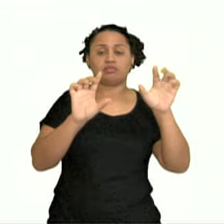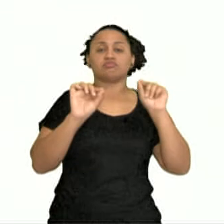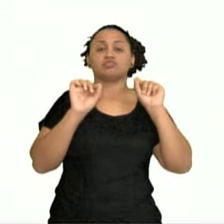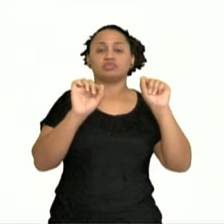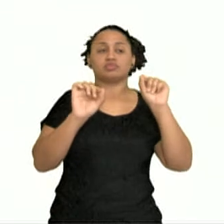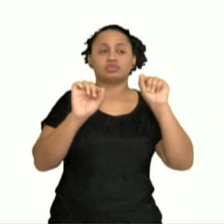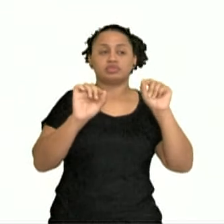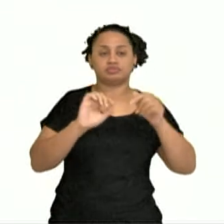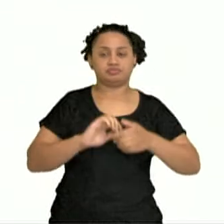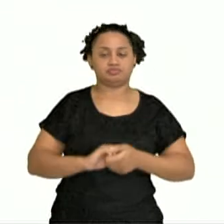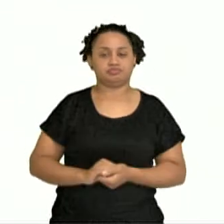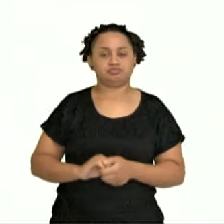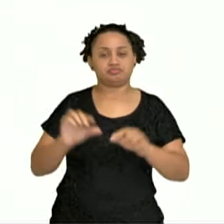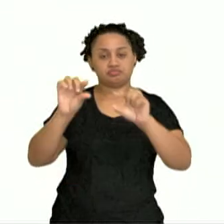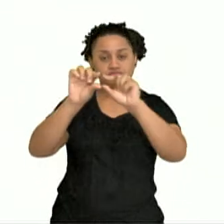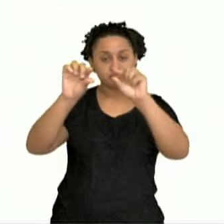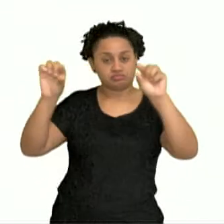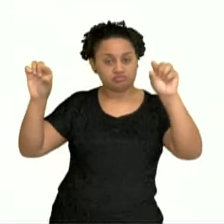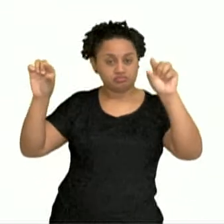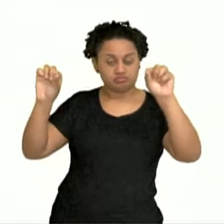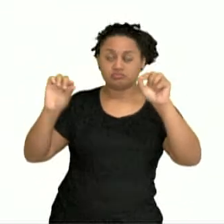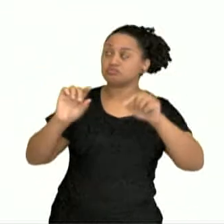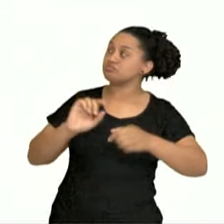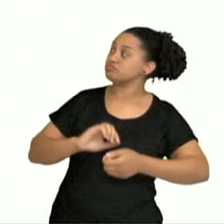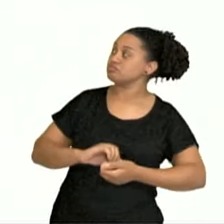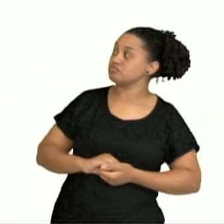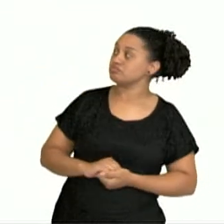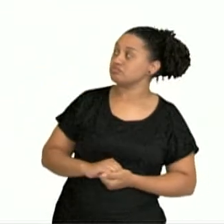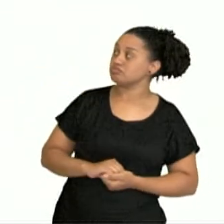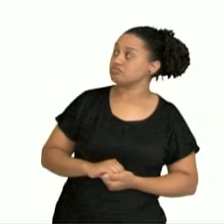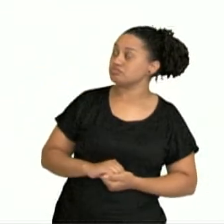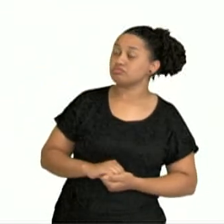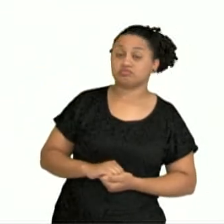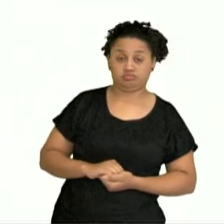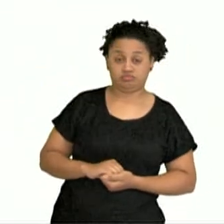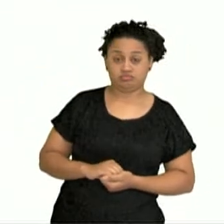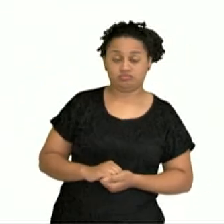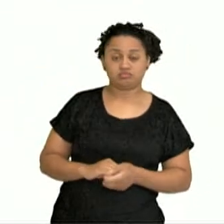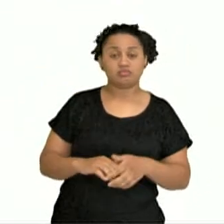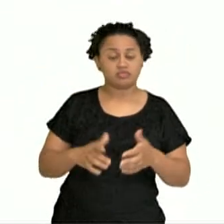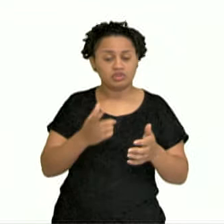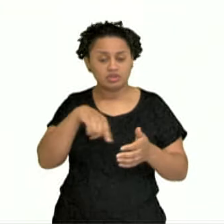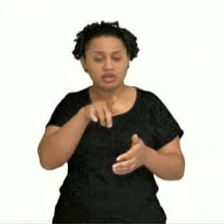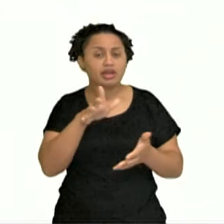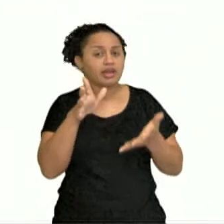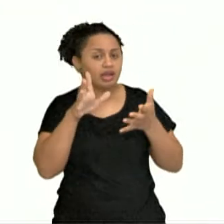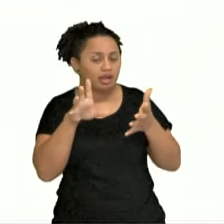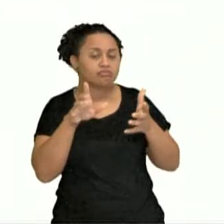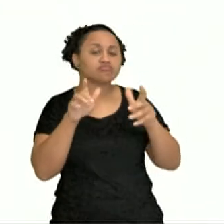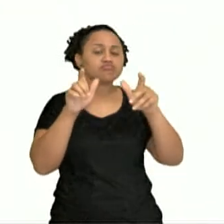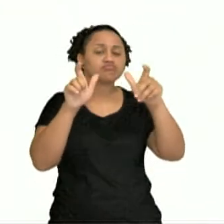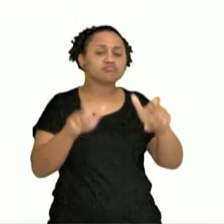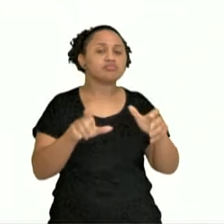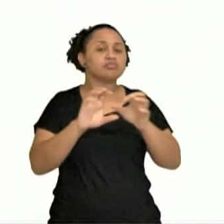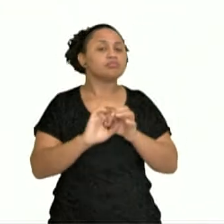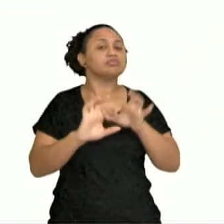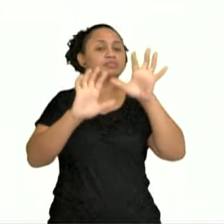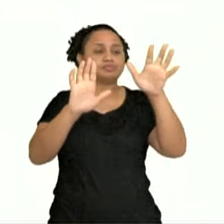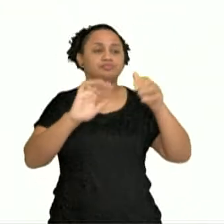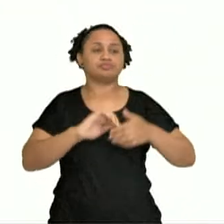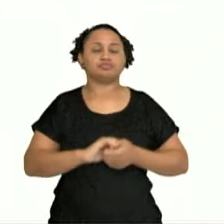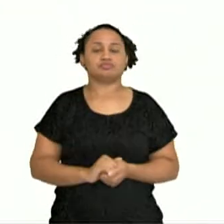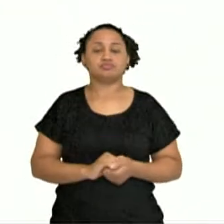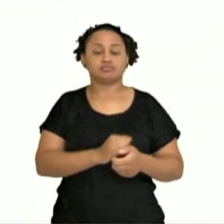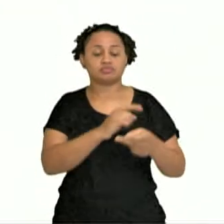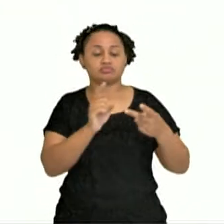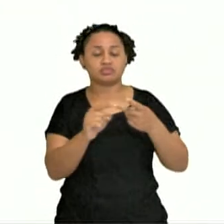Já querem la terra livre pisar, já querem a terra livre pisar. Juventude, cada